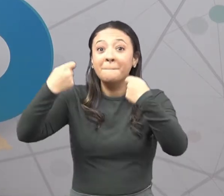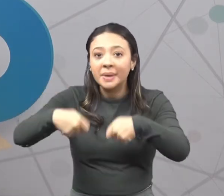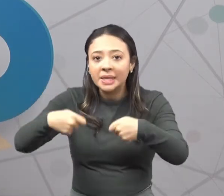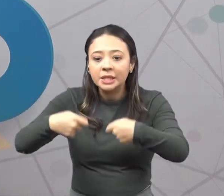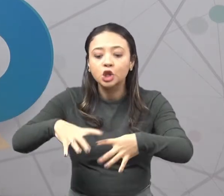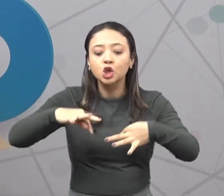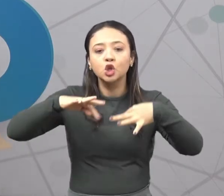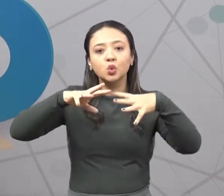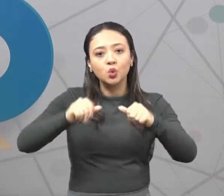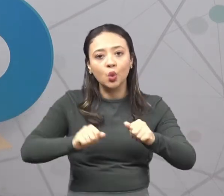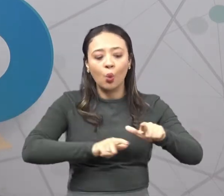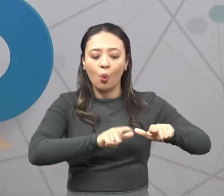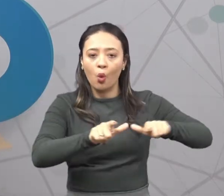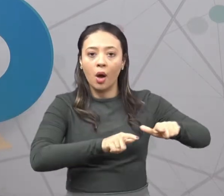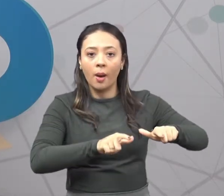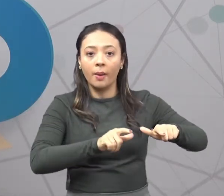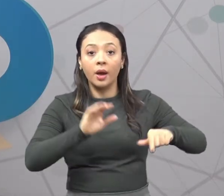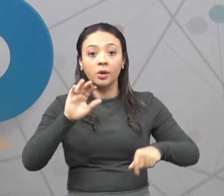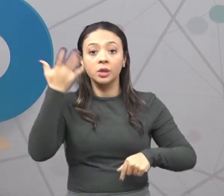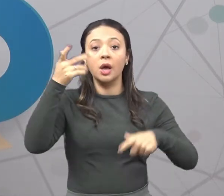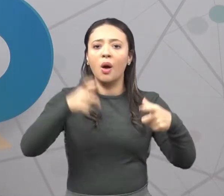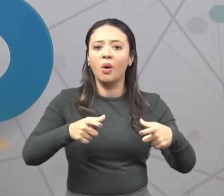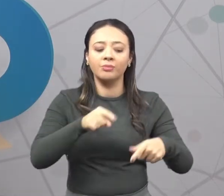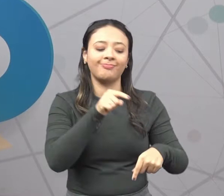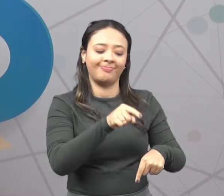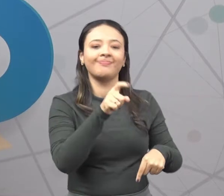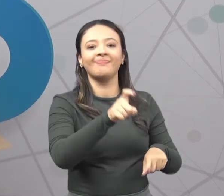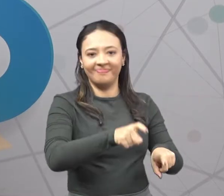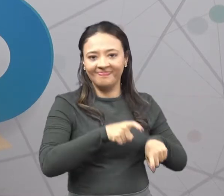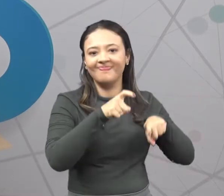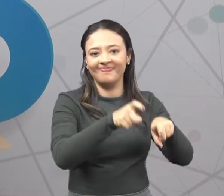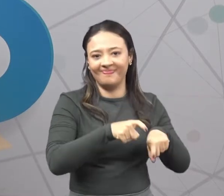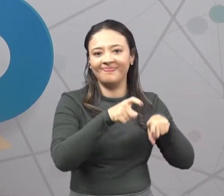das atividades que são realizadas no campo.